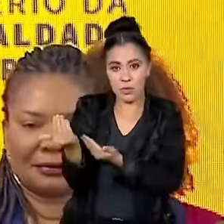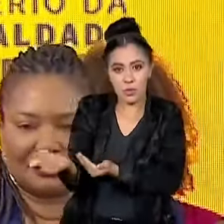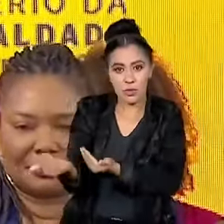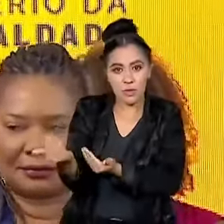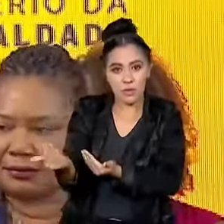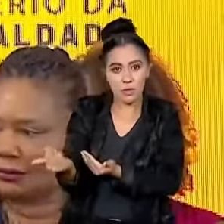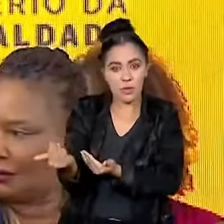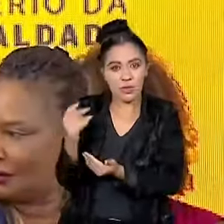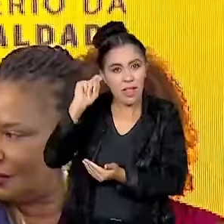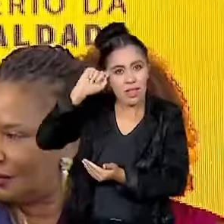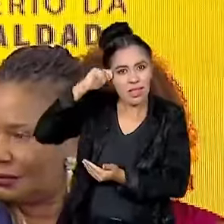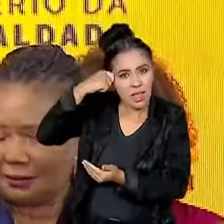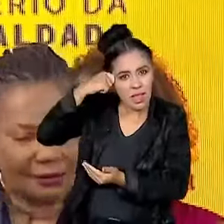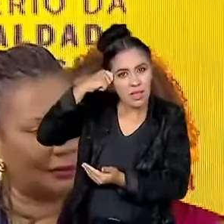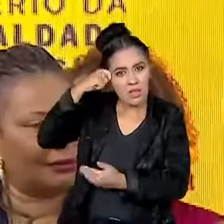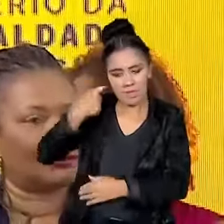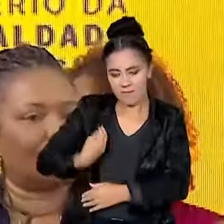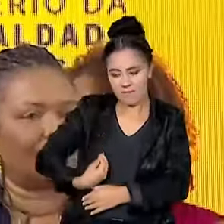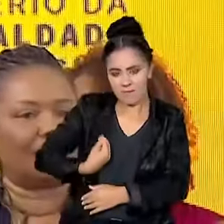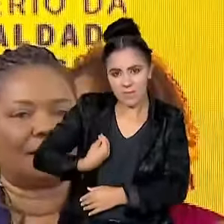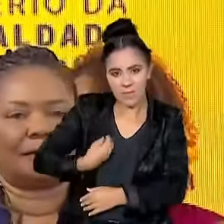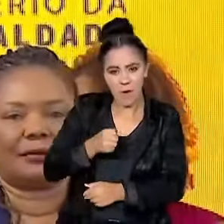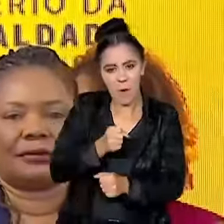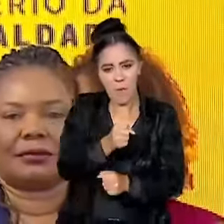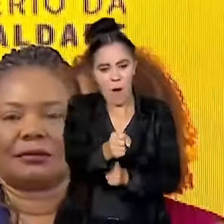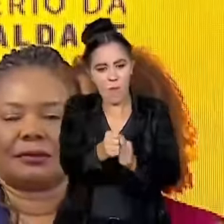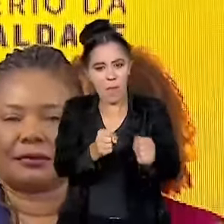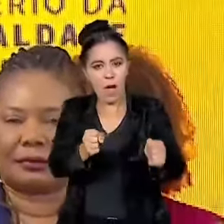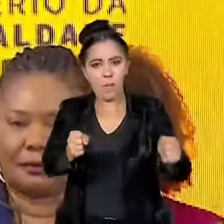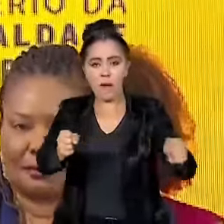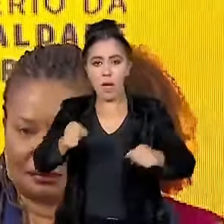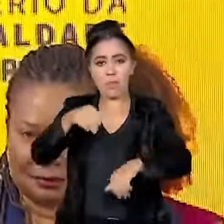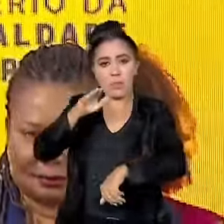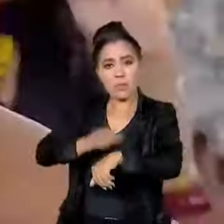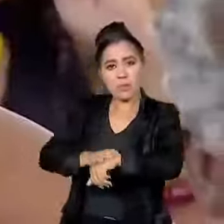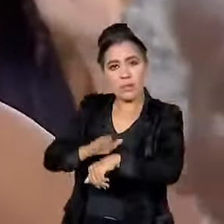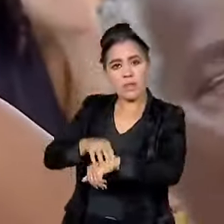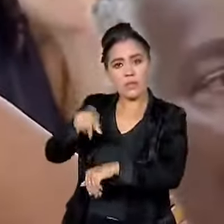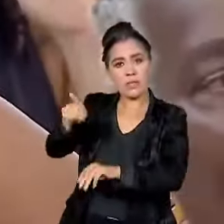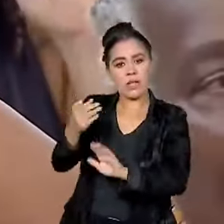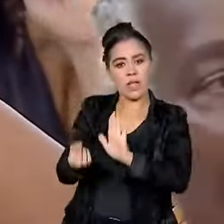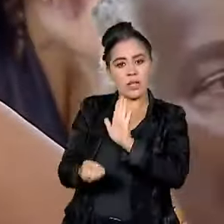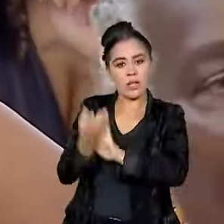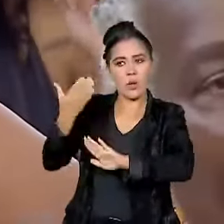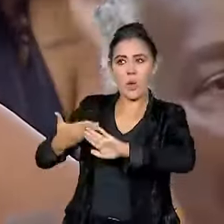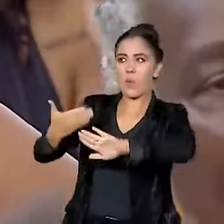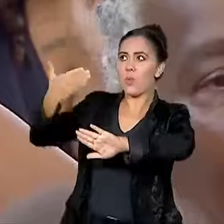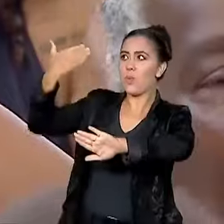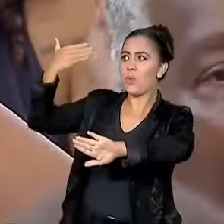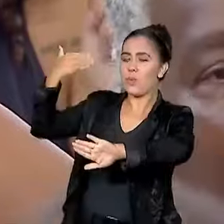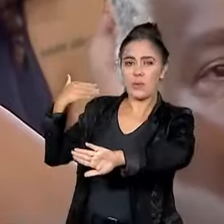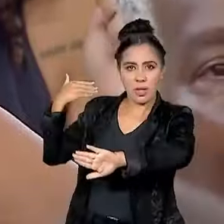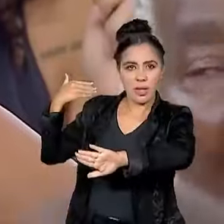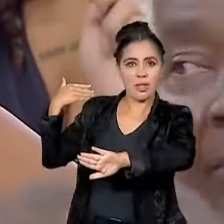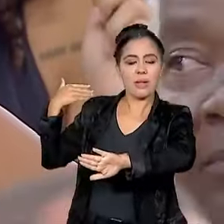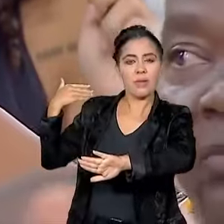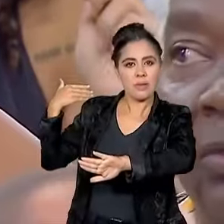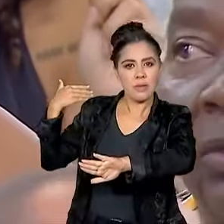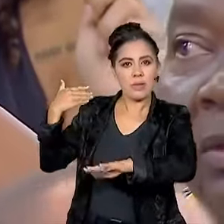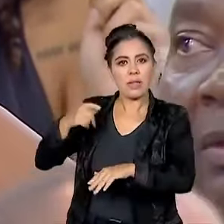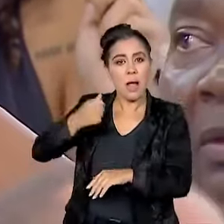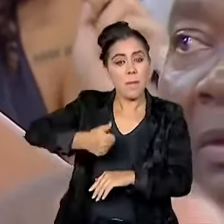Viva foi o que o senhor criou lá atrás, chamado Juventude Viva. A